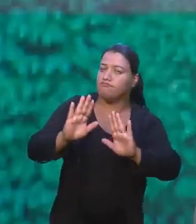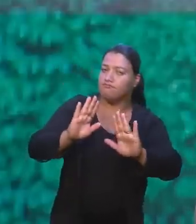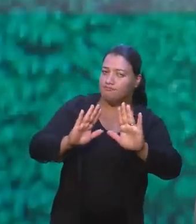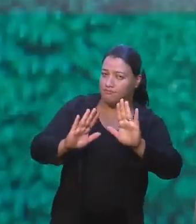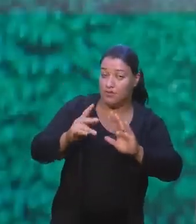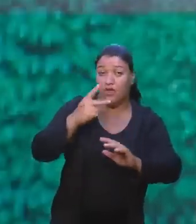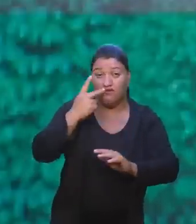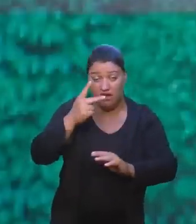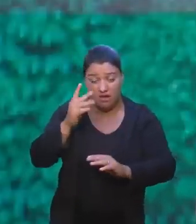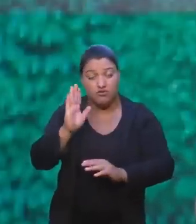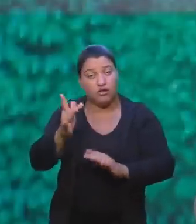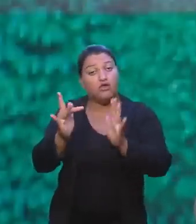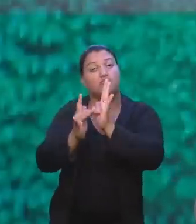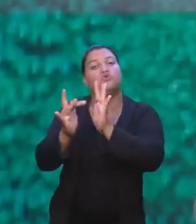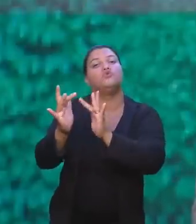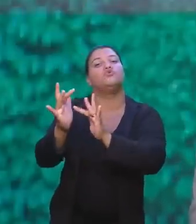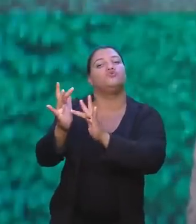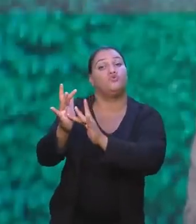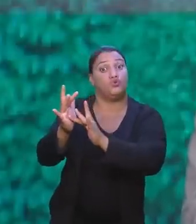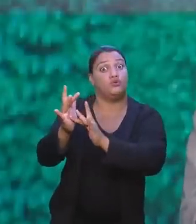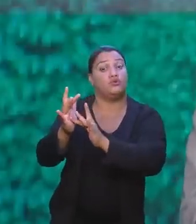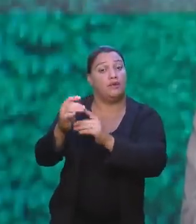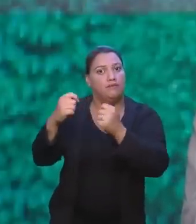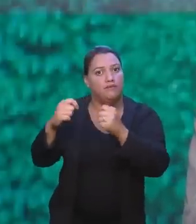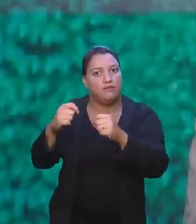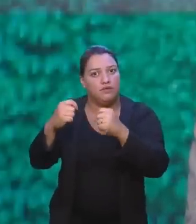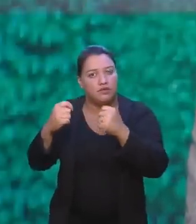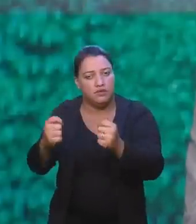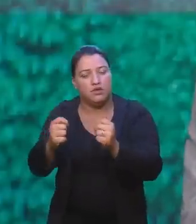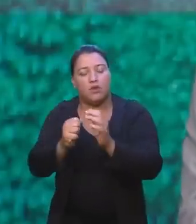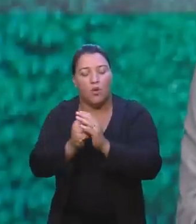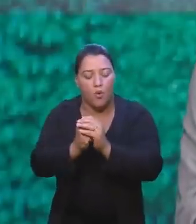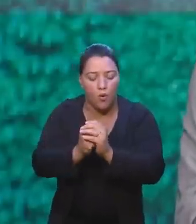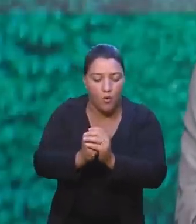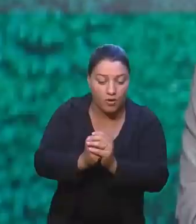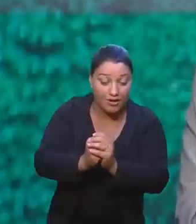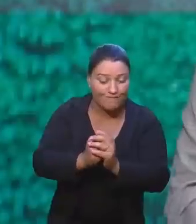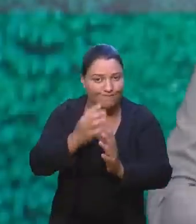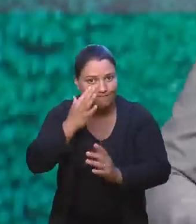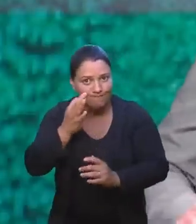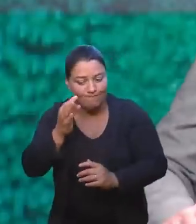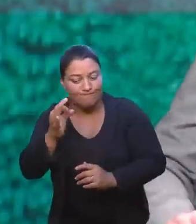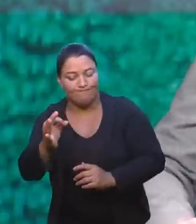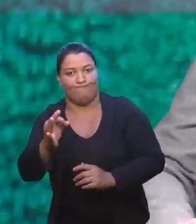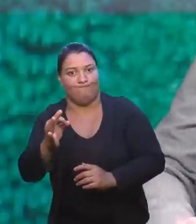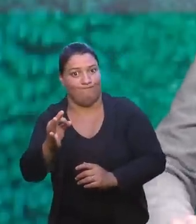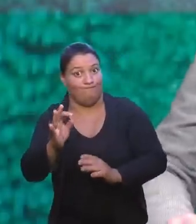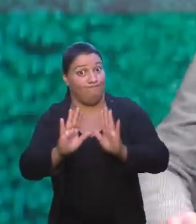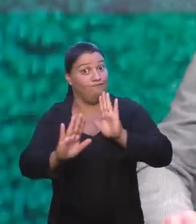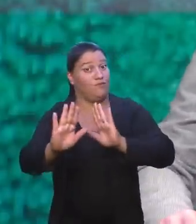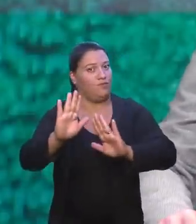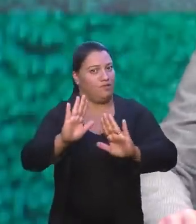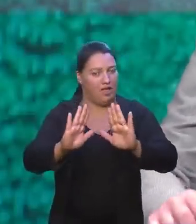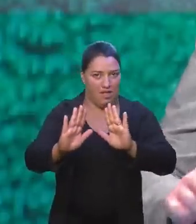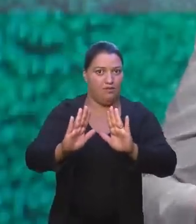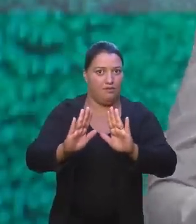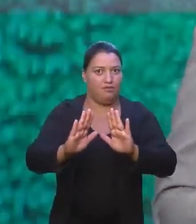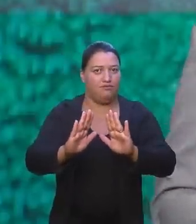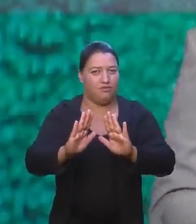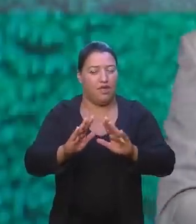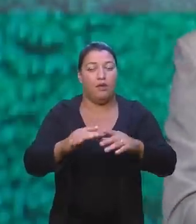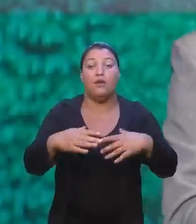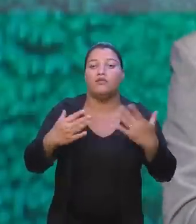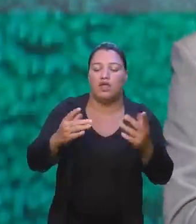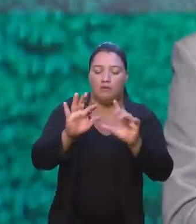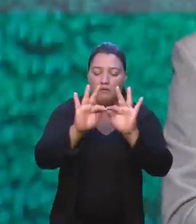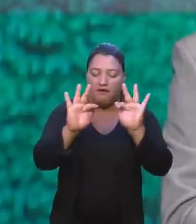citando Jesus, vigiai e orai para não caíres em tentação. Há uma frase muito interessante